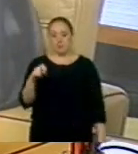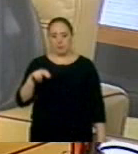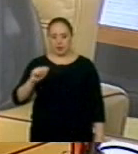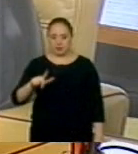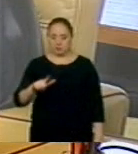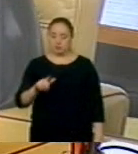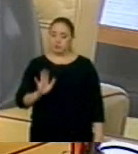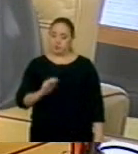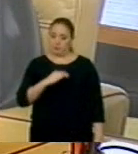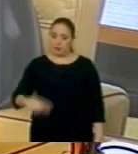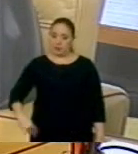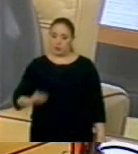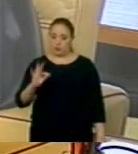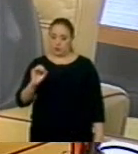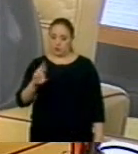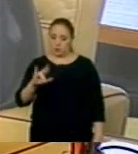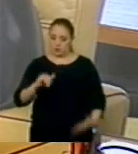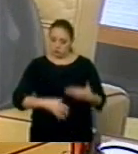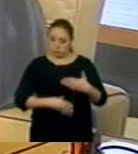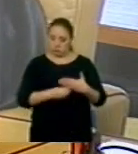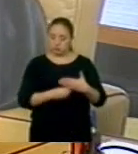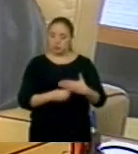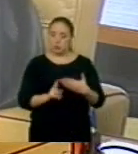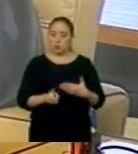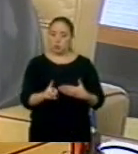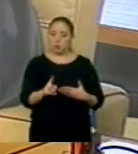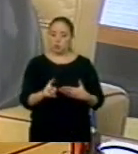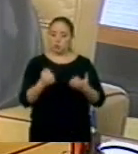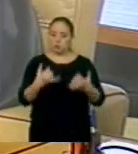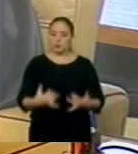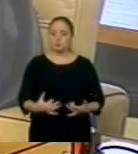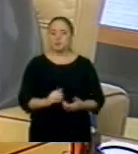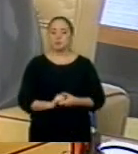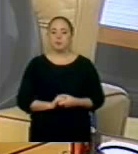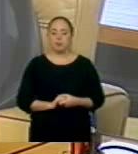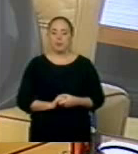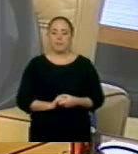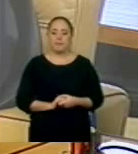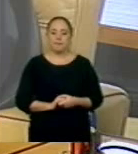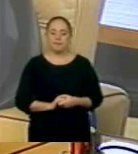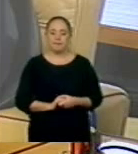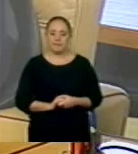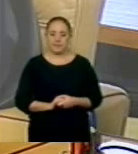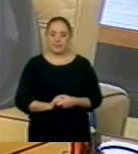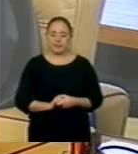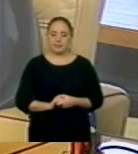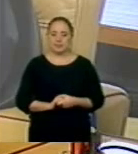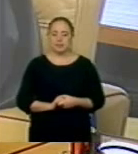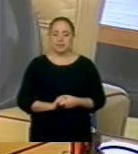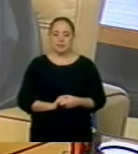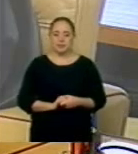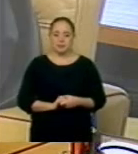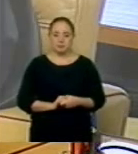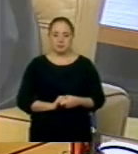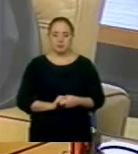acrescentou o ministro Euri, no que foi seguido por todos nós, como prerrogativas de Sua Excelência, que